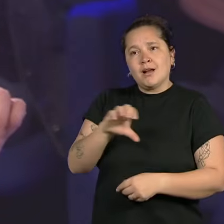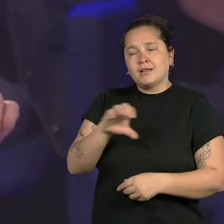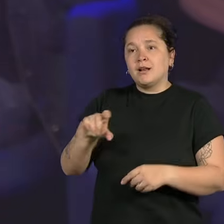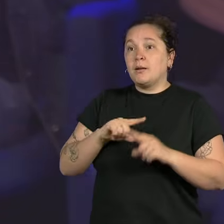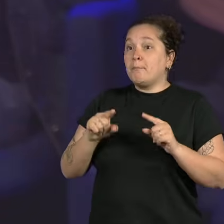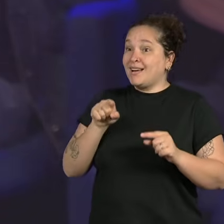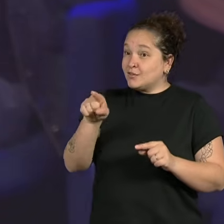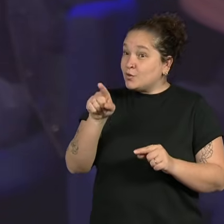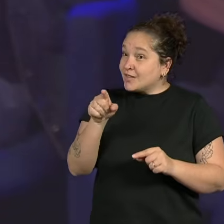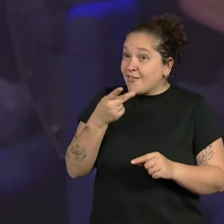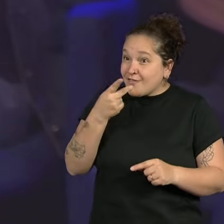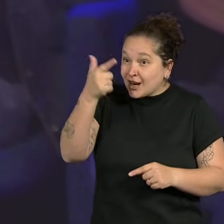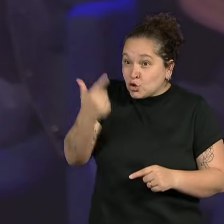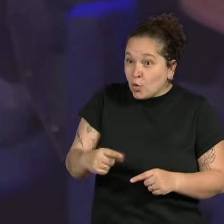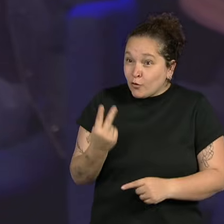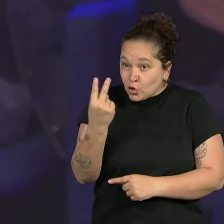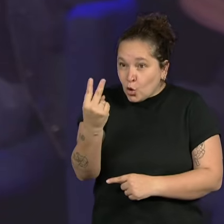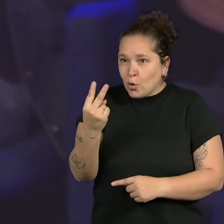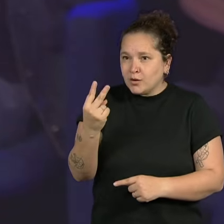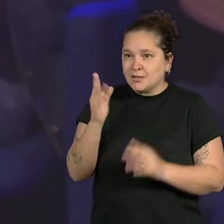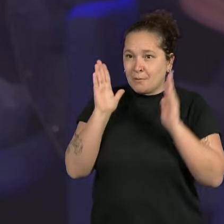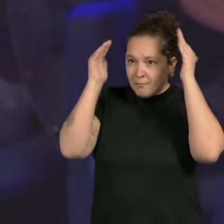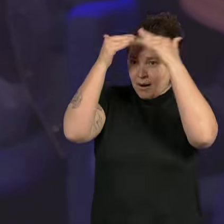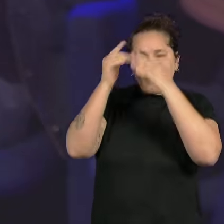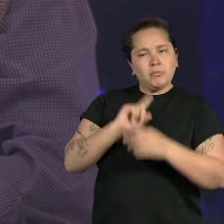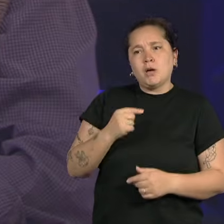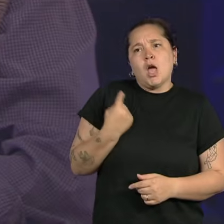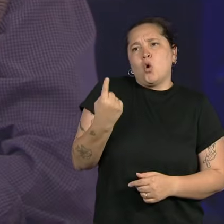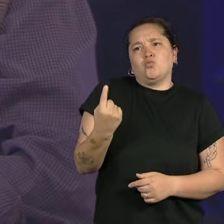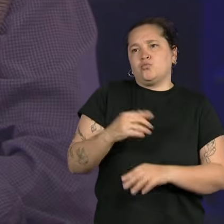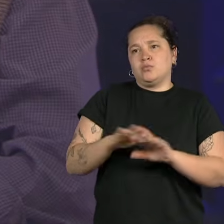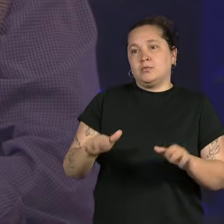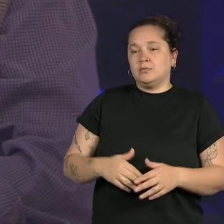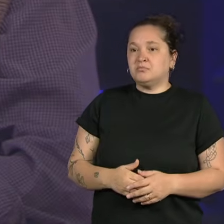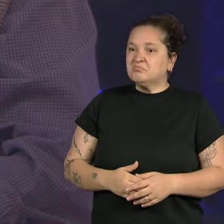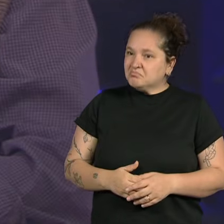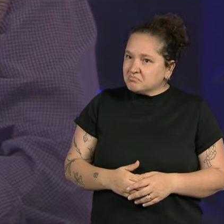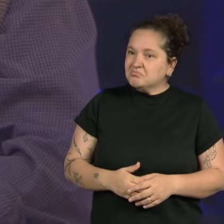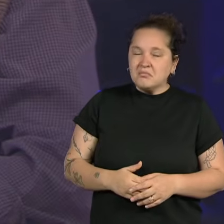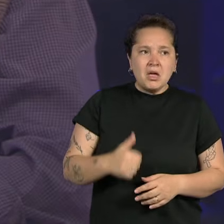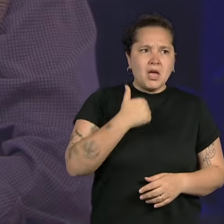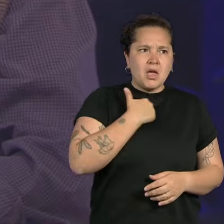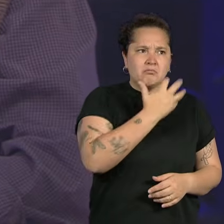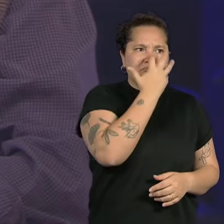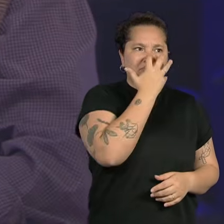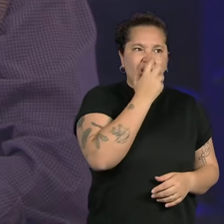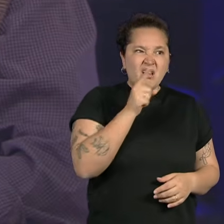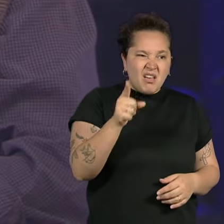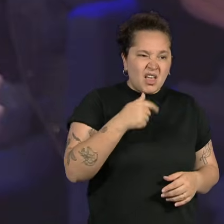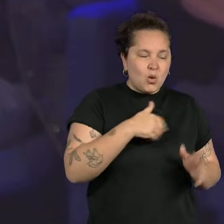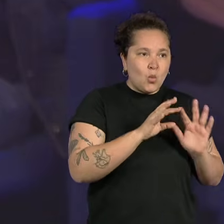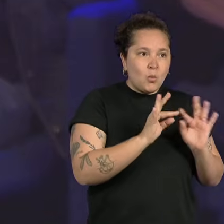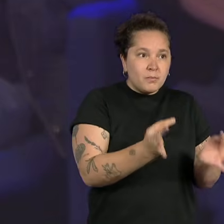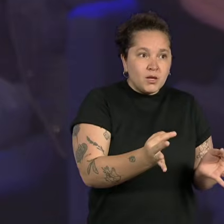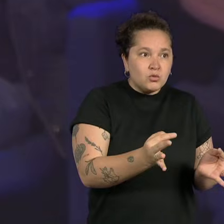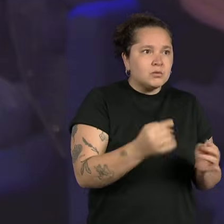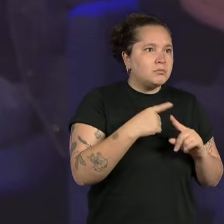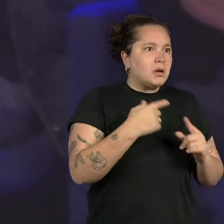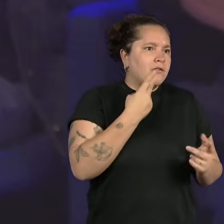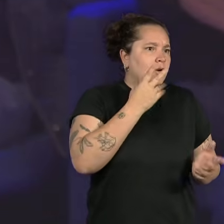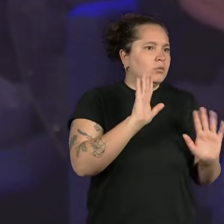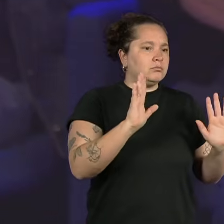isso mais, só tem um papa. Então, assim, isso é de uma humildade do Bento. A própria renúncia é um grande ato de humildade,